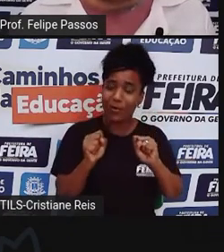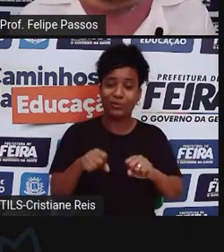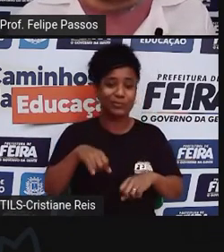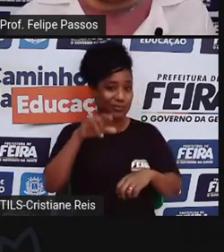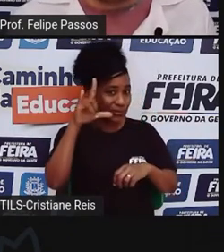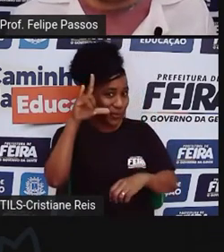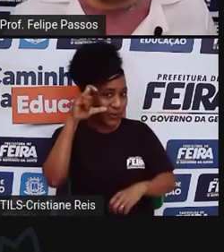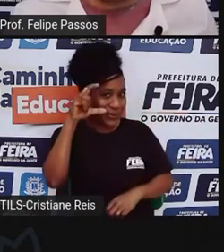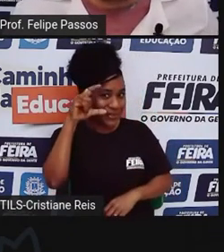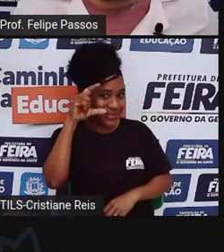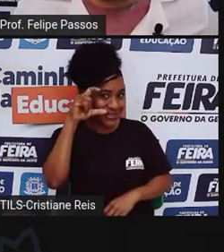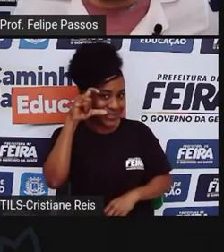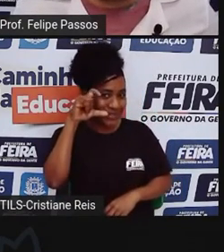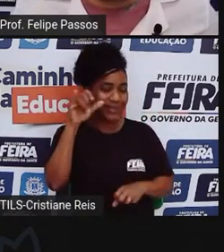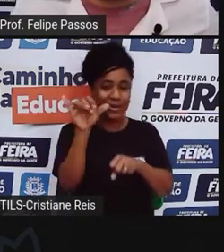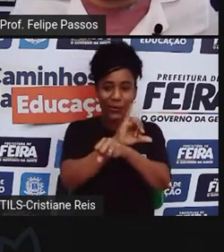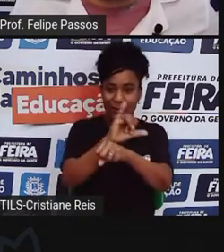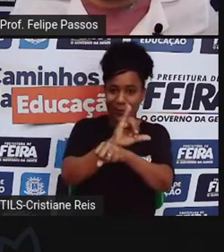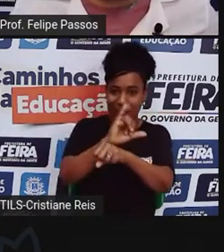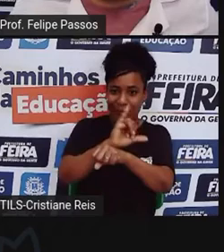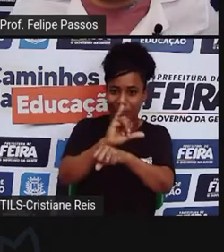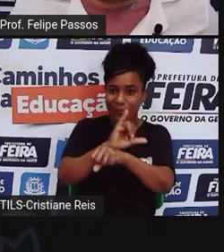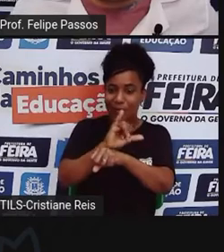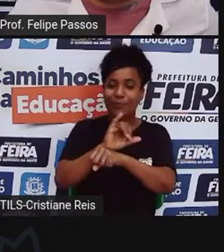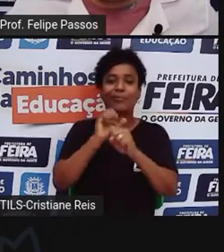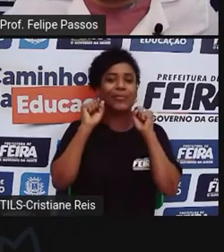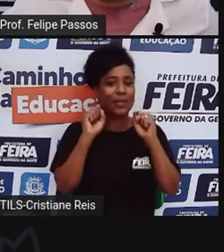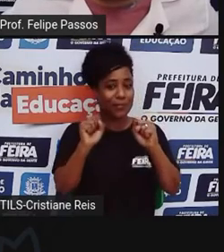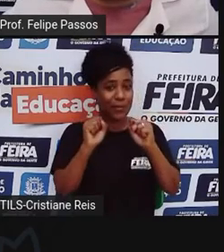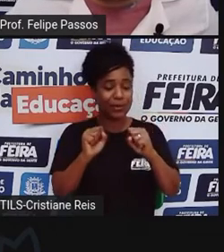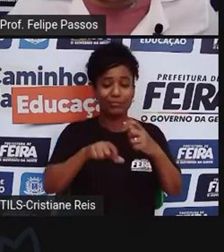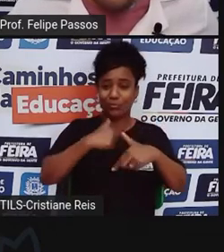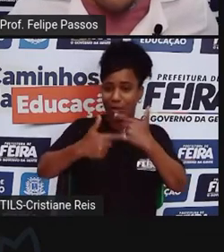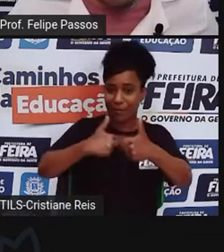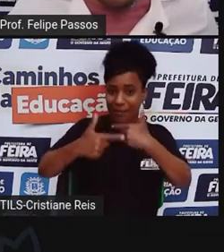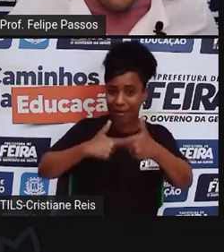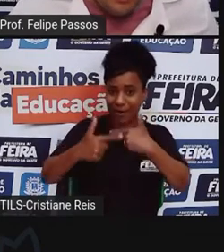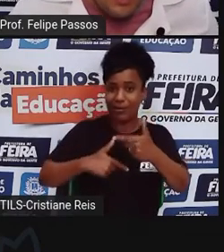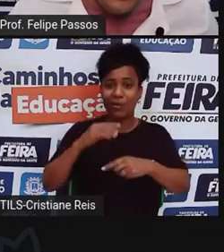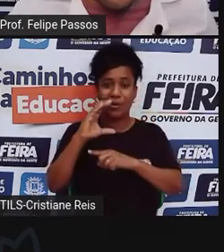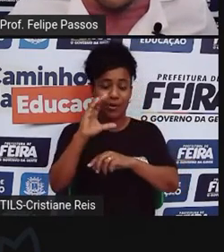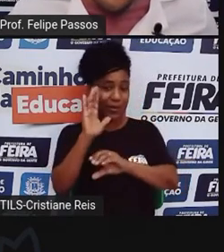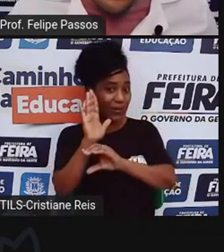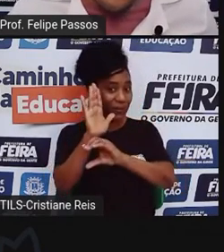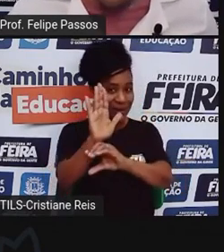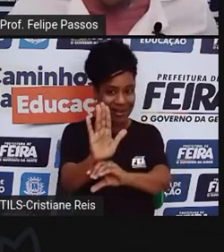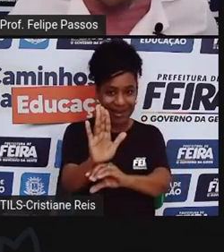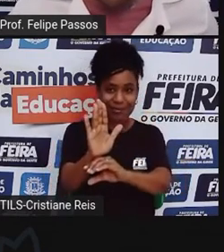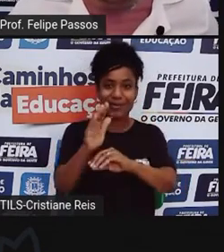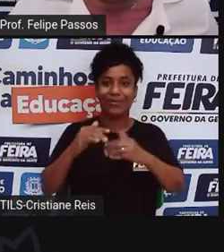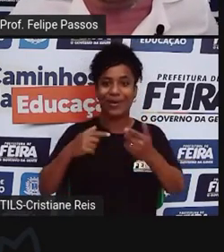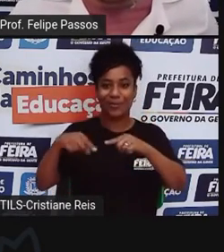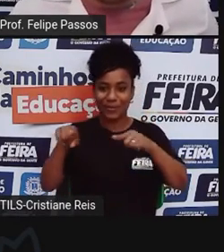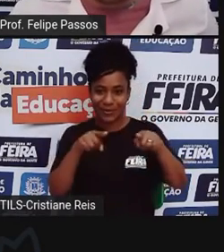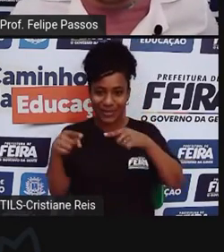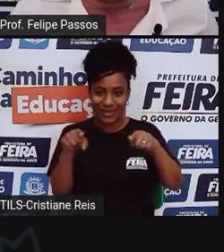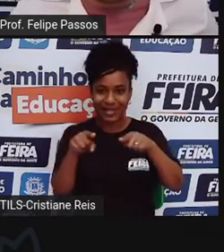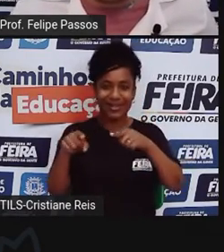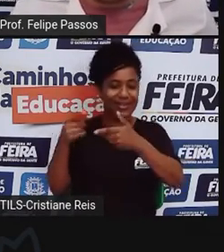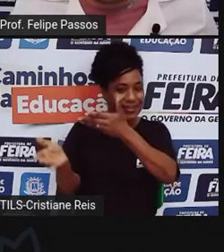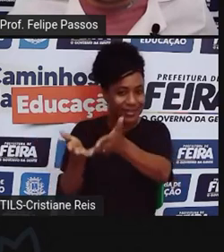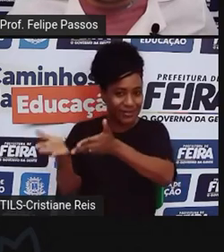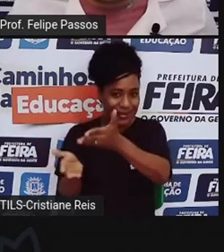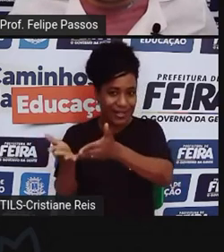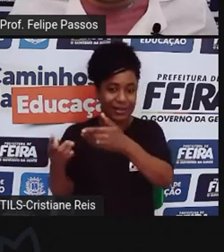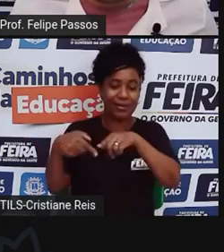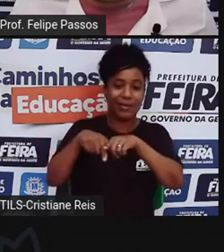Instagram, onde eu posto minhas coisas. Então, quem quiser conhecer mais sobre tanto o meu trabalho que eu faço no CAP com a musicoterapia, quanto o trabalho que eu faço como artesão.